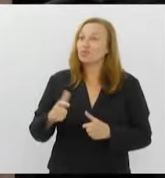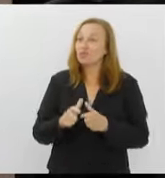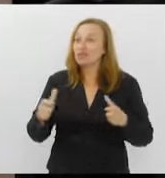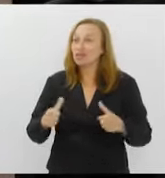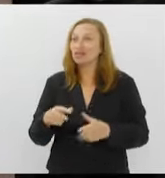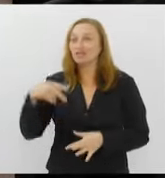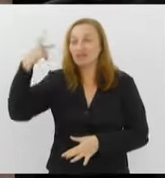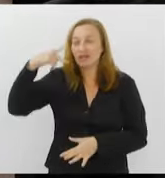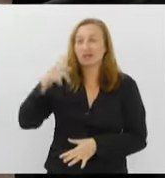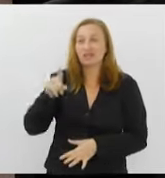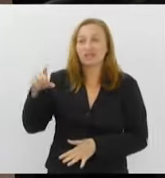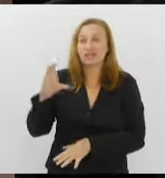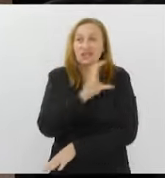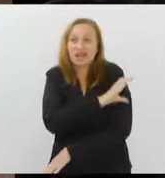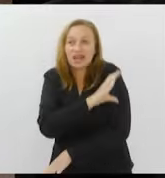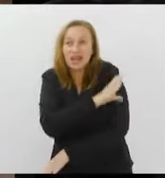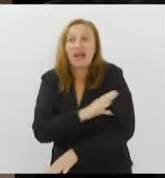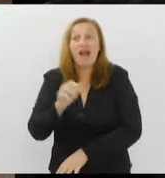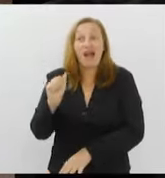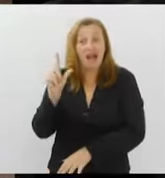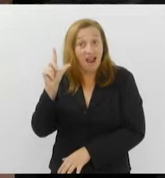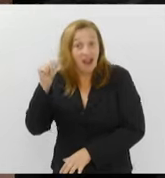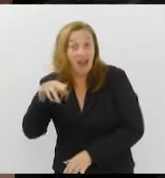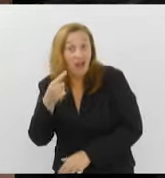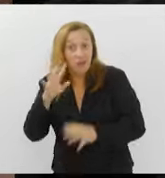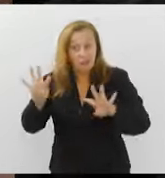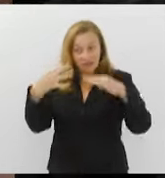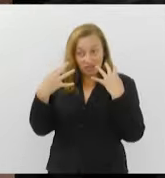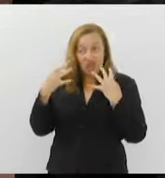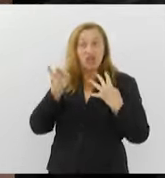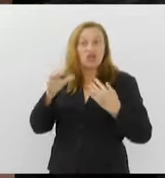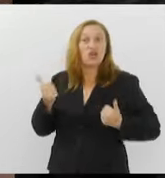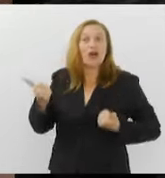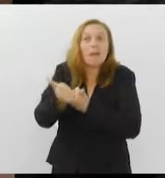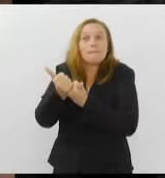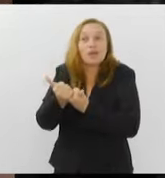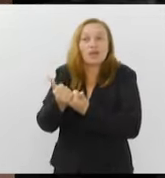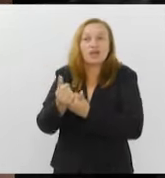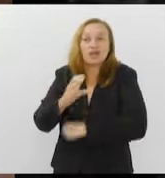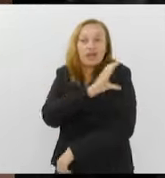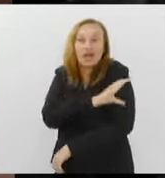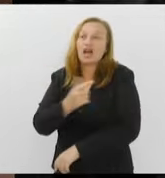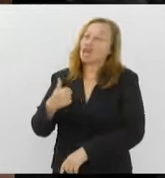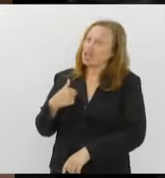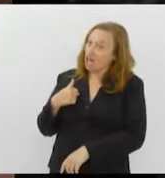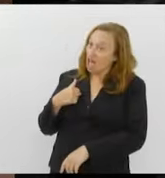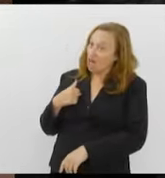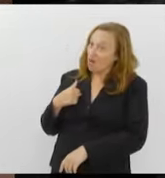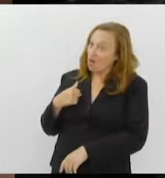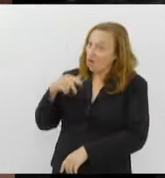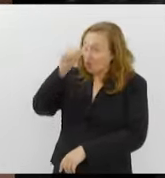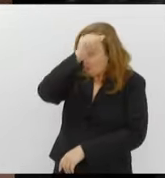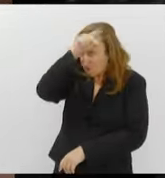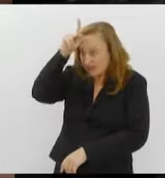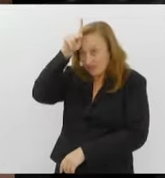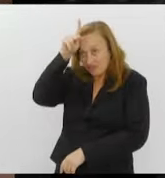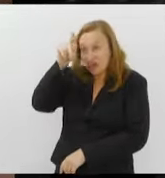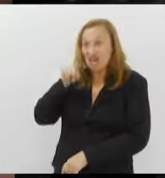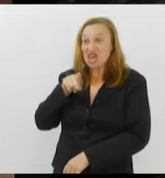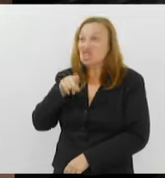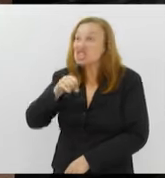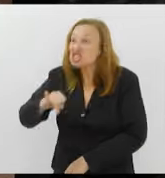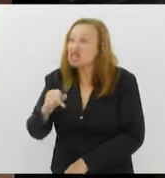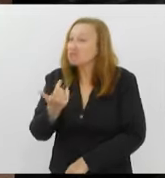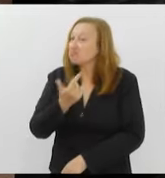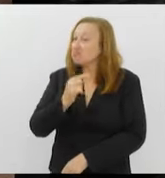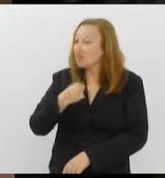em Campos. E, Alan, presta bem atenção, você só vai ter apoio em Campos se eu for eleito prefeito. Porque se eu não for, você não vai ter um voto